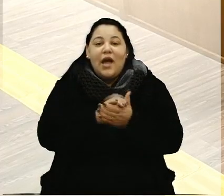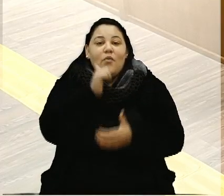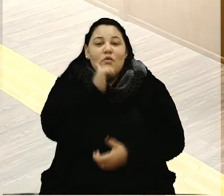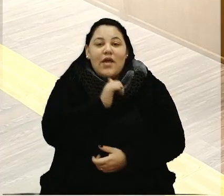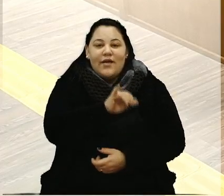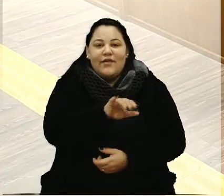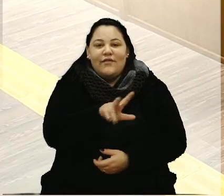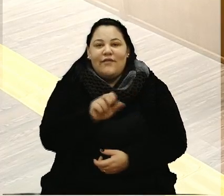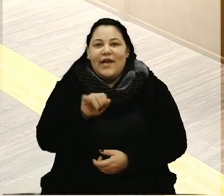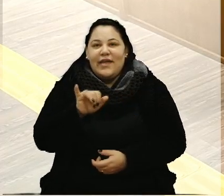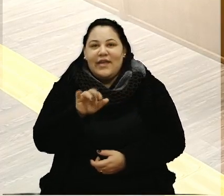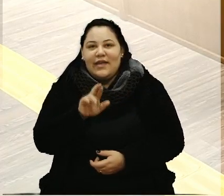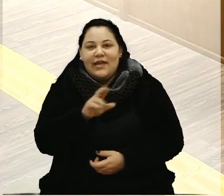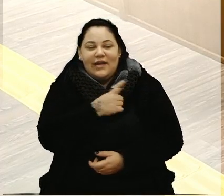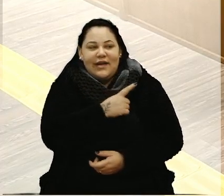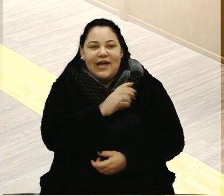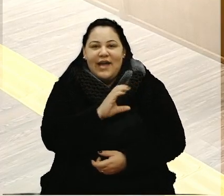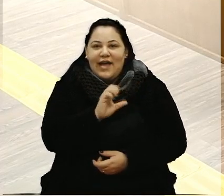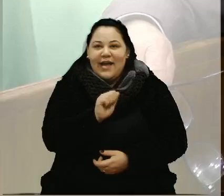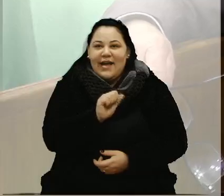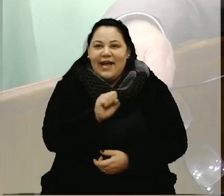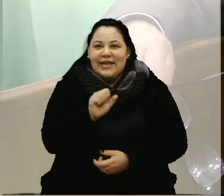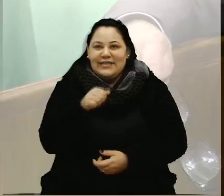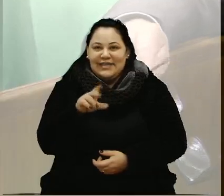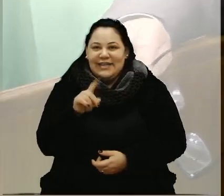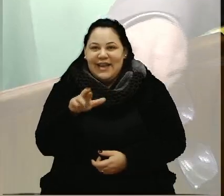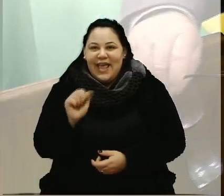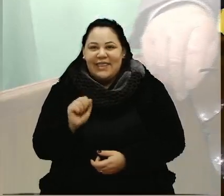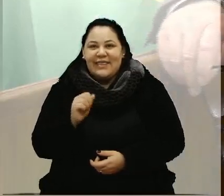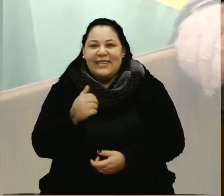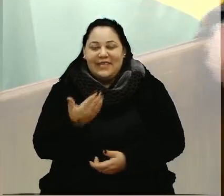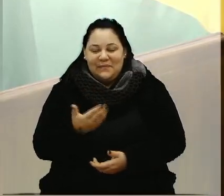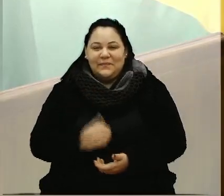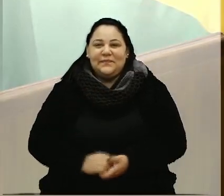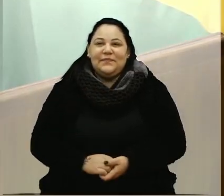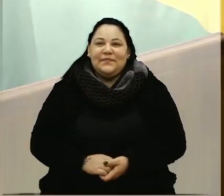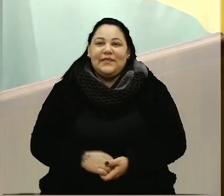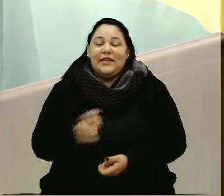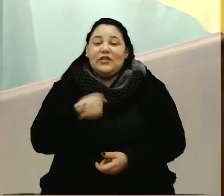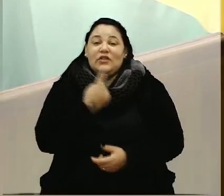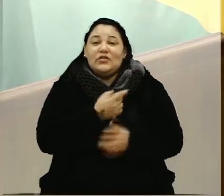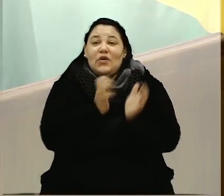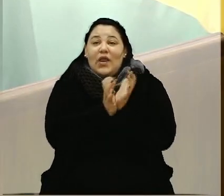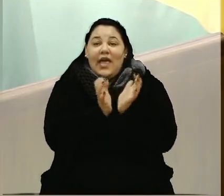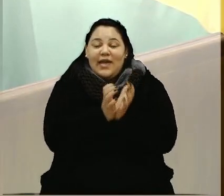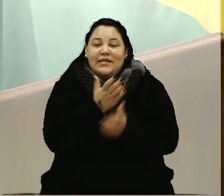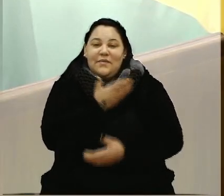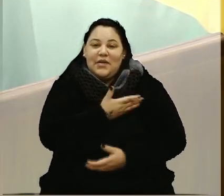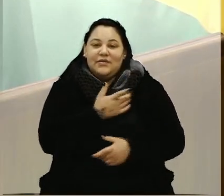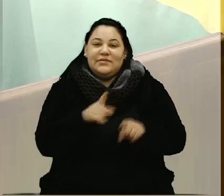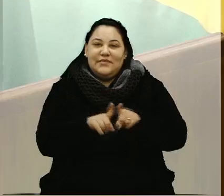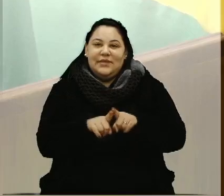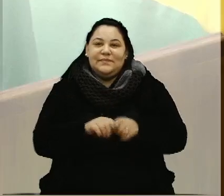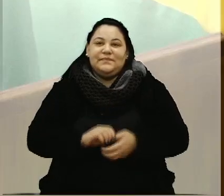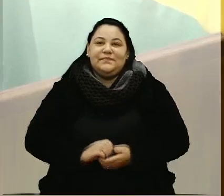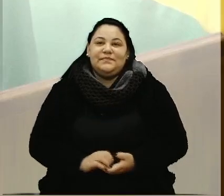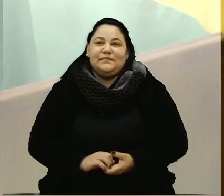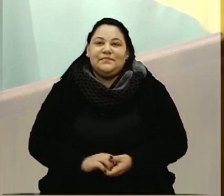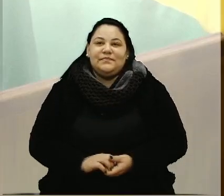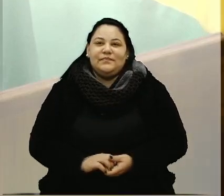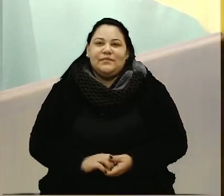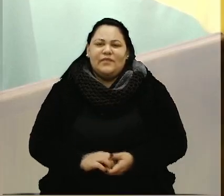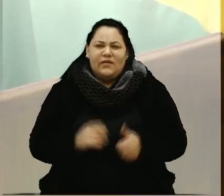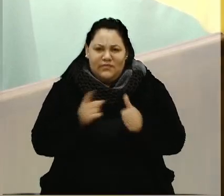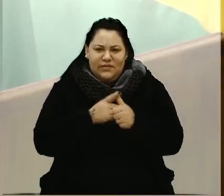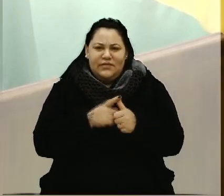a Cassandra, né? Cassandra, que são nossos colegas, nossos amigos. Primeiro,